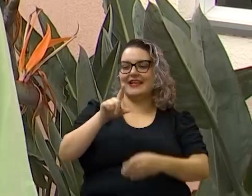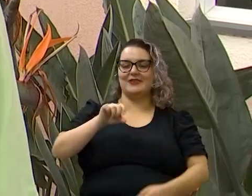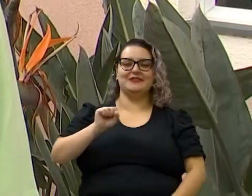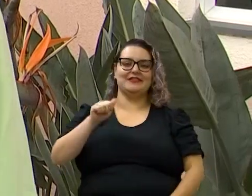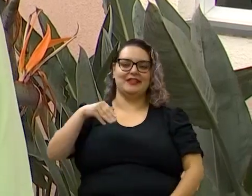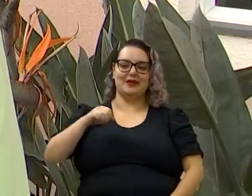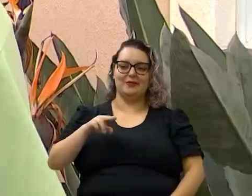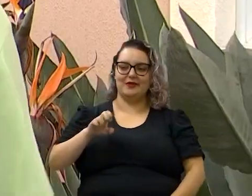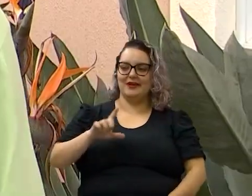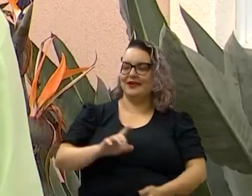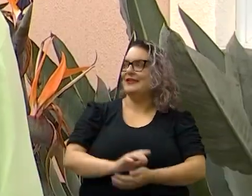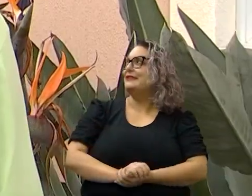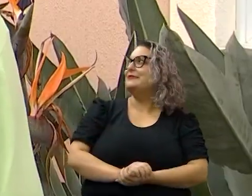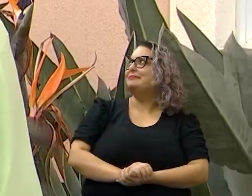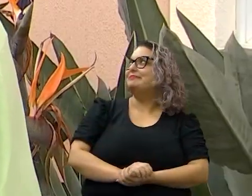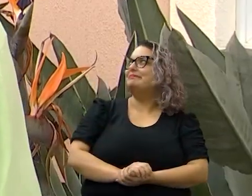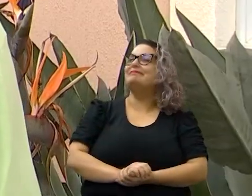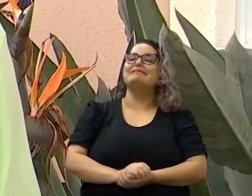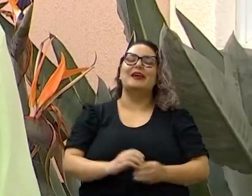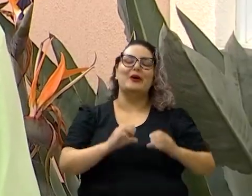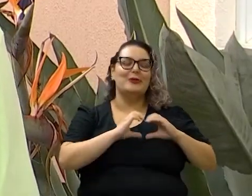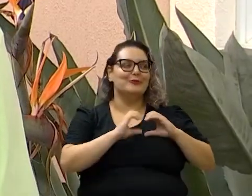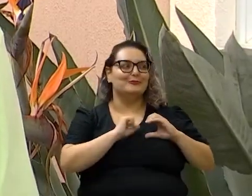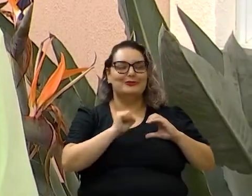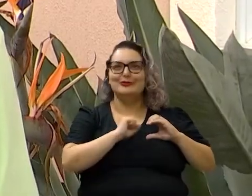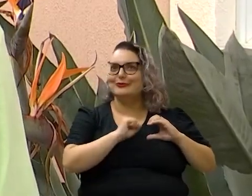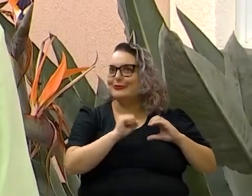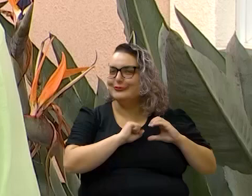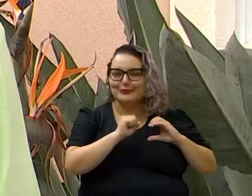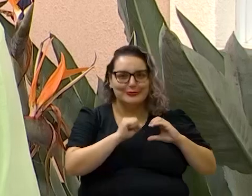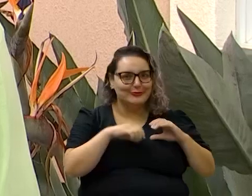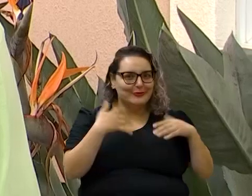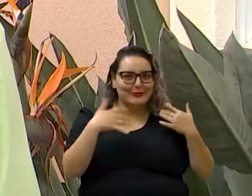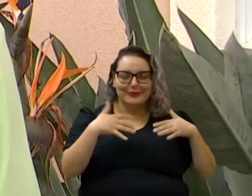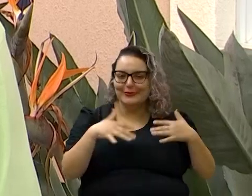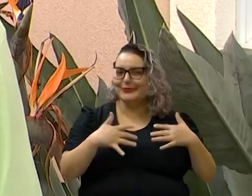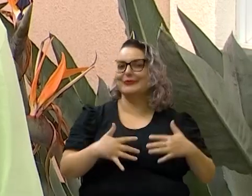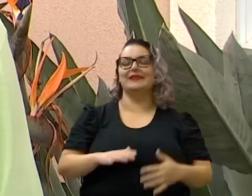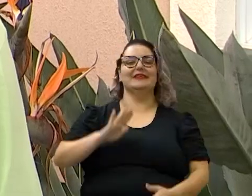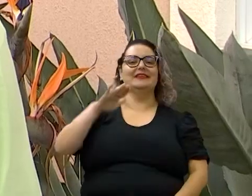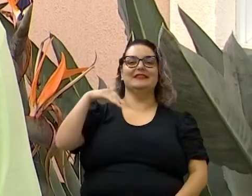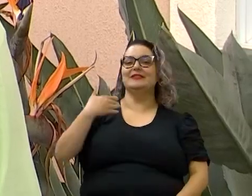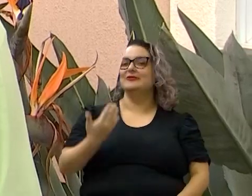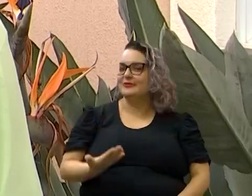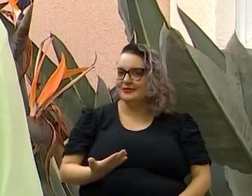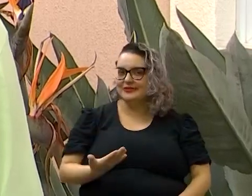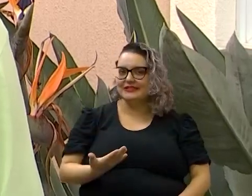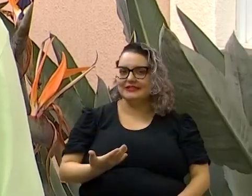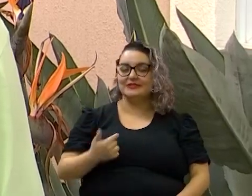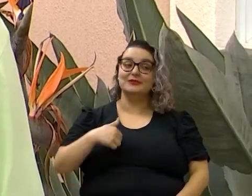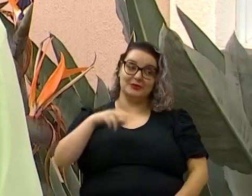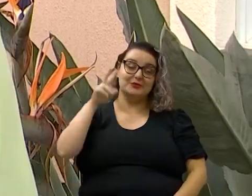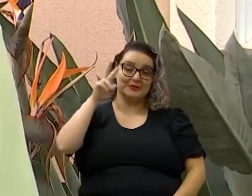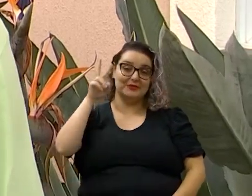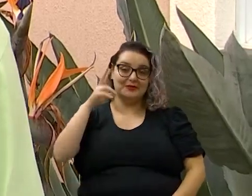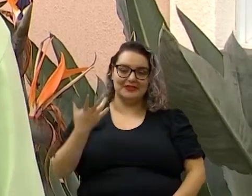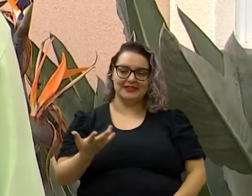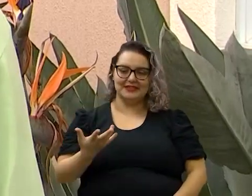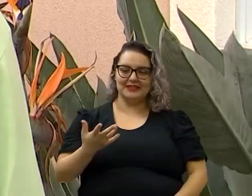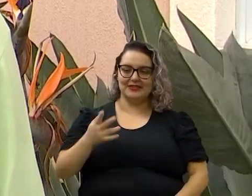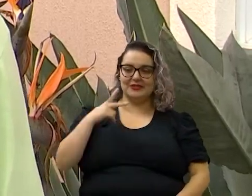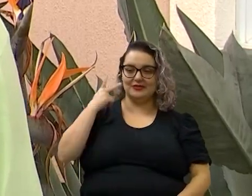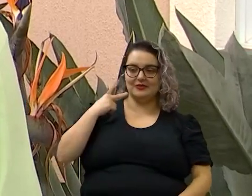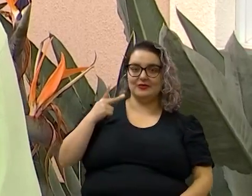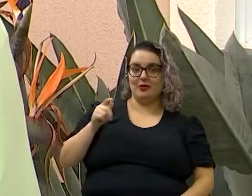é o Samuel olha o coração ficou a mil por hora né quando eu quando eu me lembro